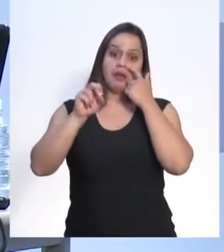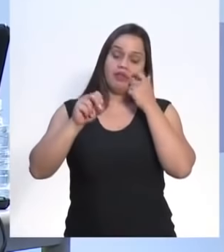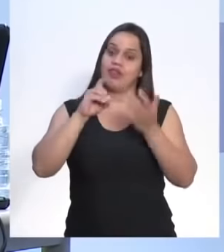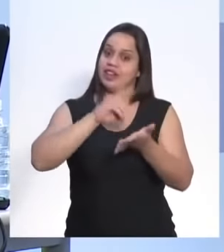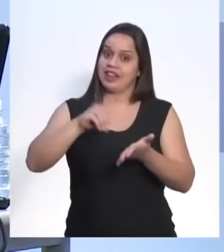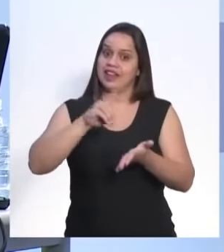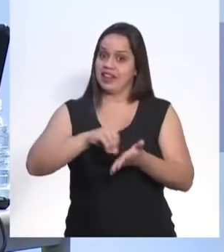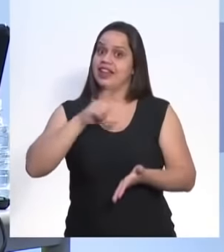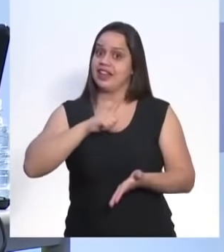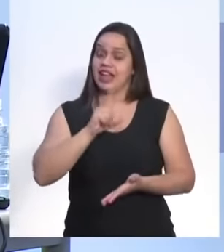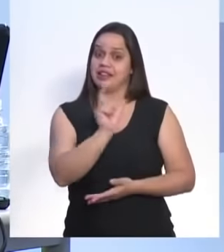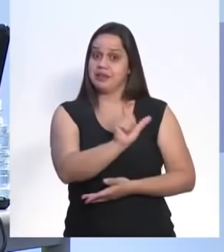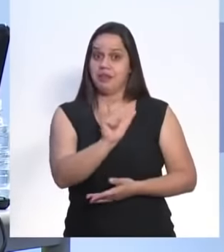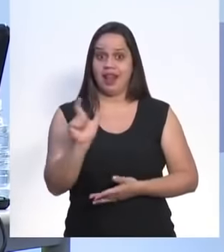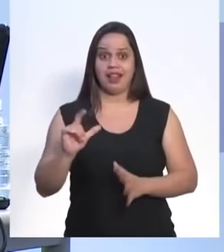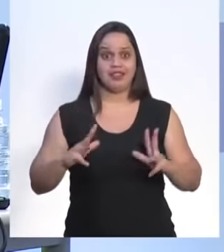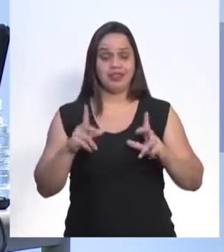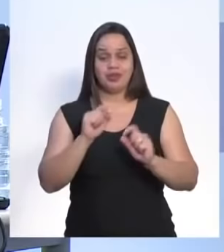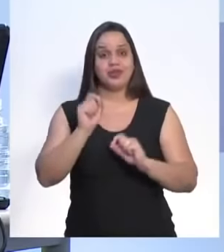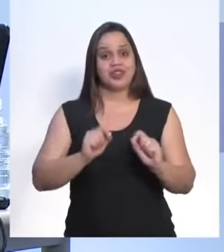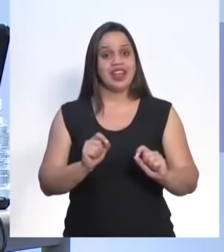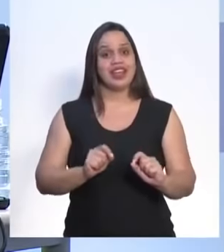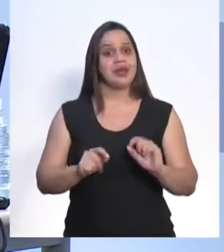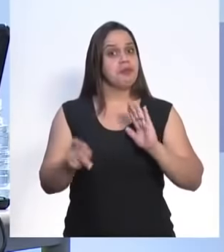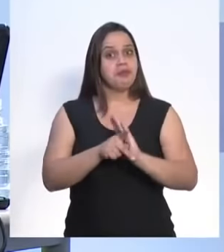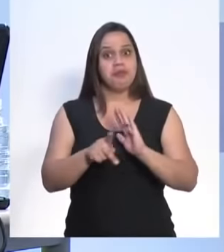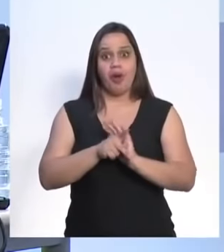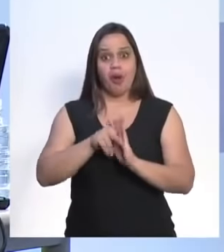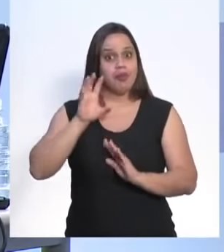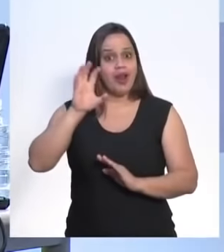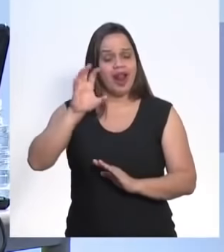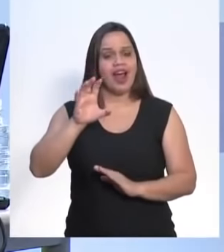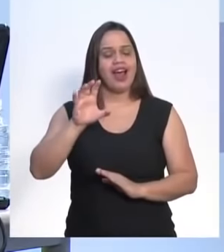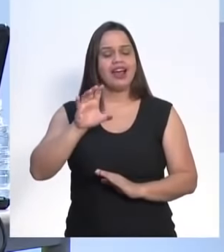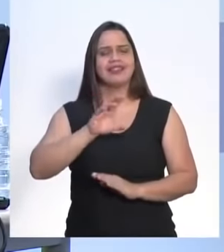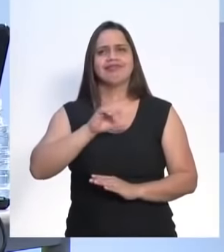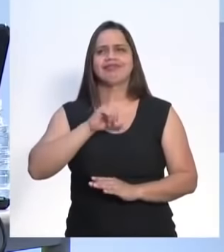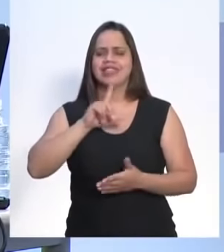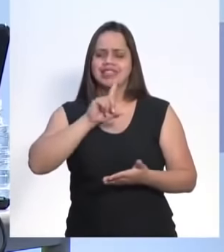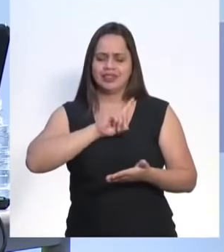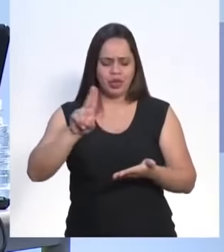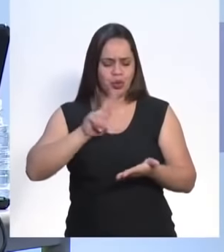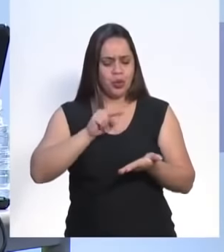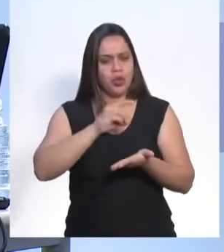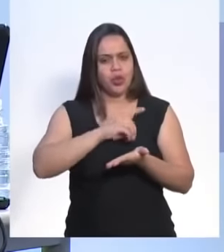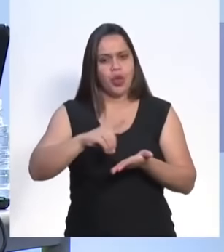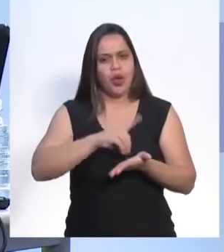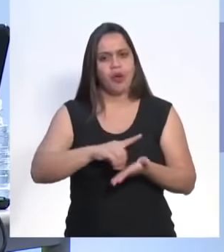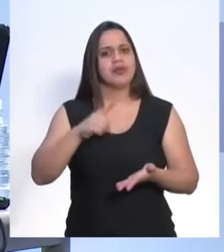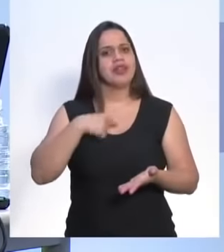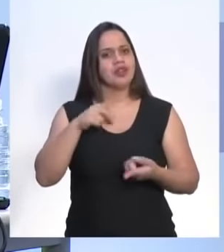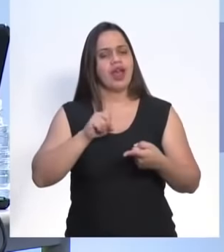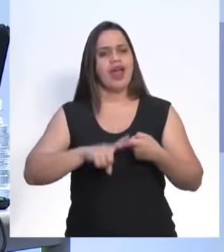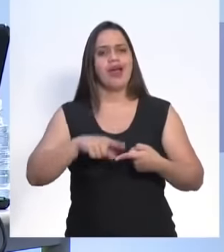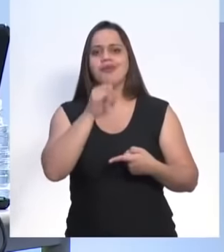essas palavras que eles... Eu tenho um nome, o dicionário, eu não lembro. Mas macaxeira...